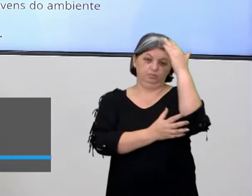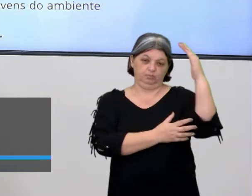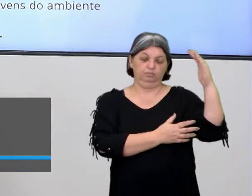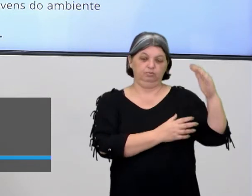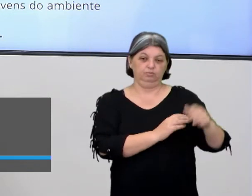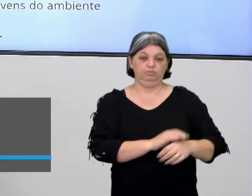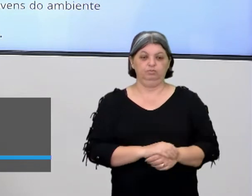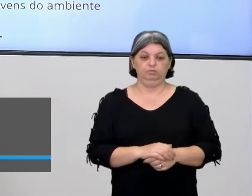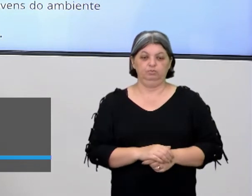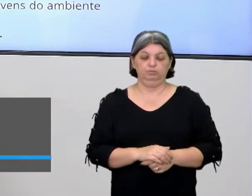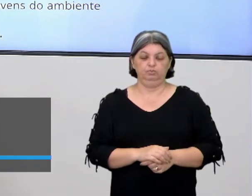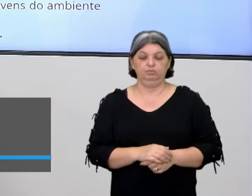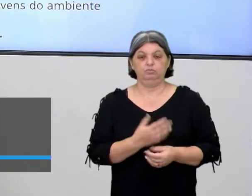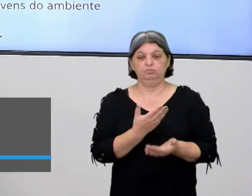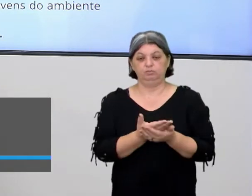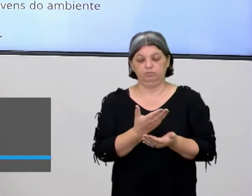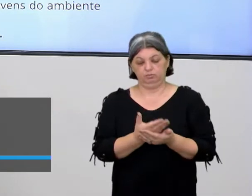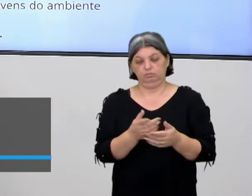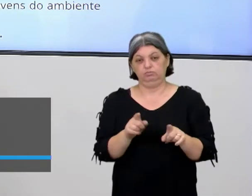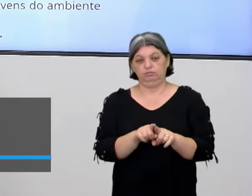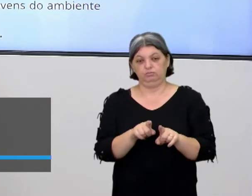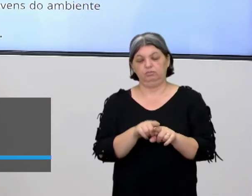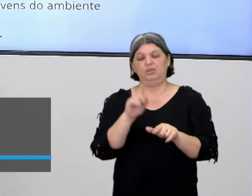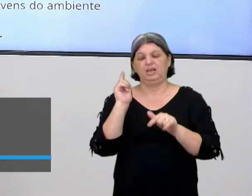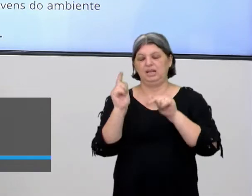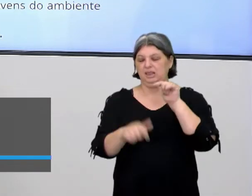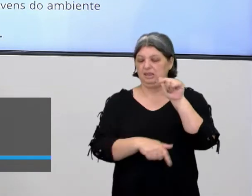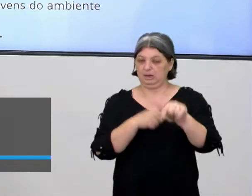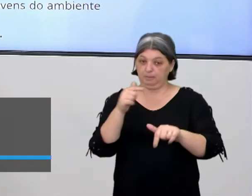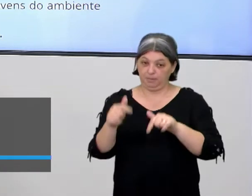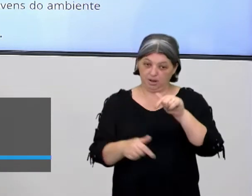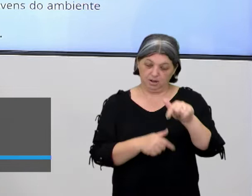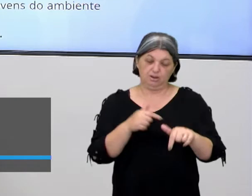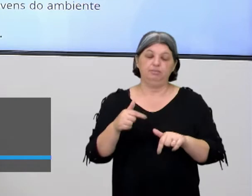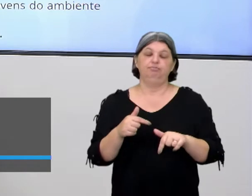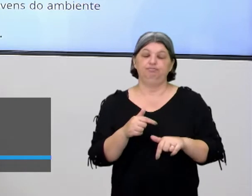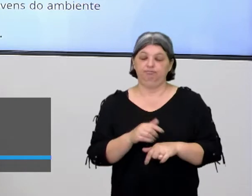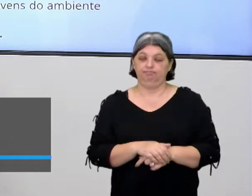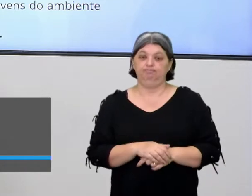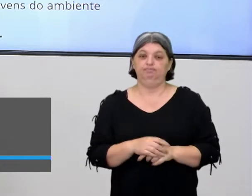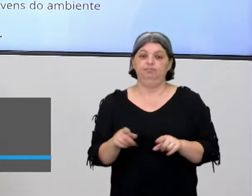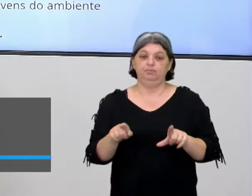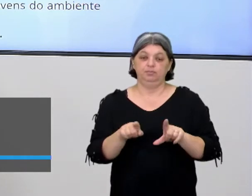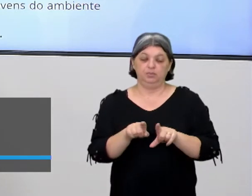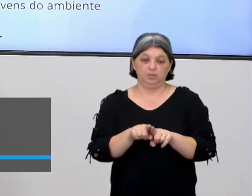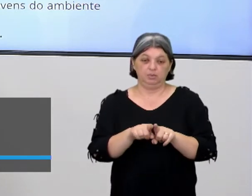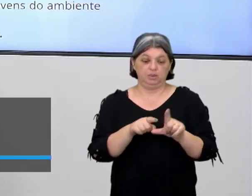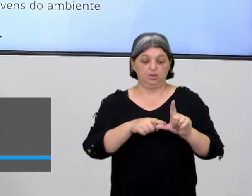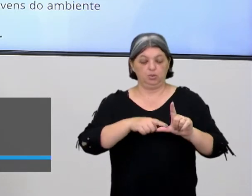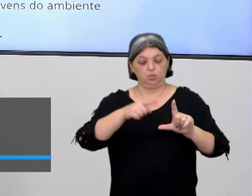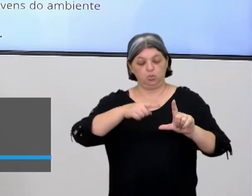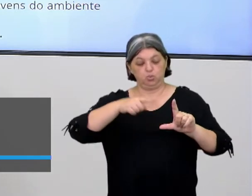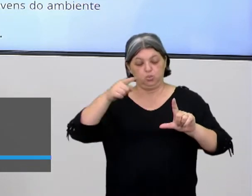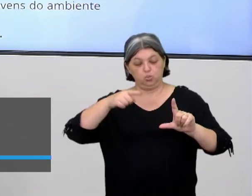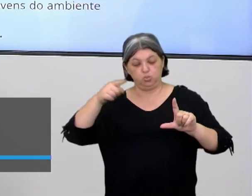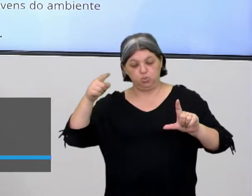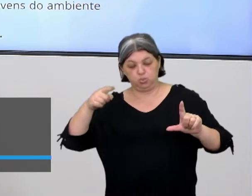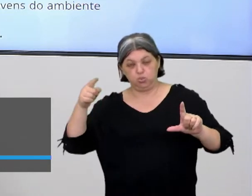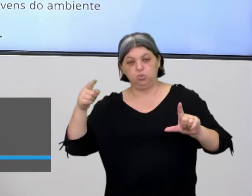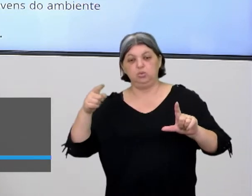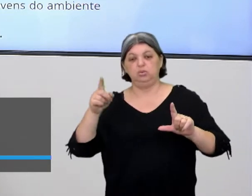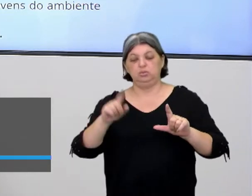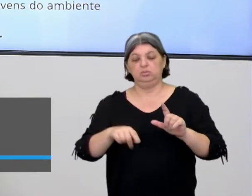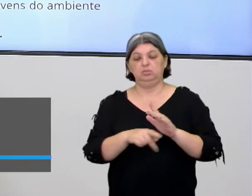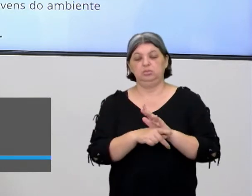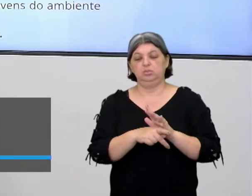nas nossas aulas, a questão do trabalho, né? A questão dos índices também. E aí toda vez que a gente fala em índices, em que a